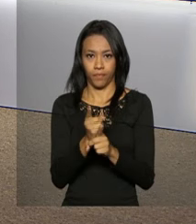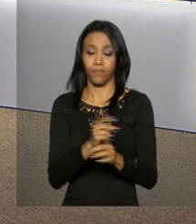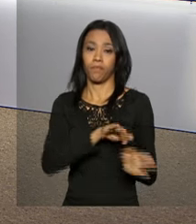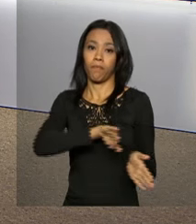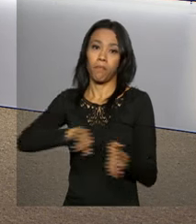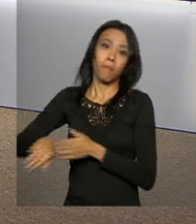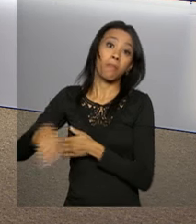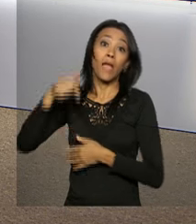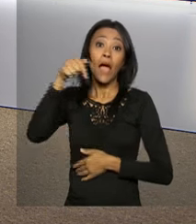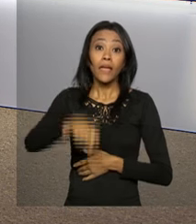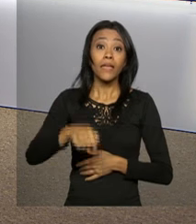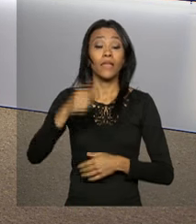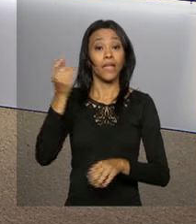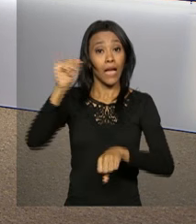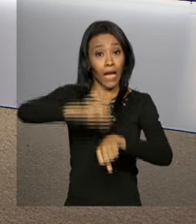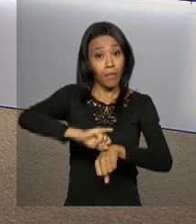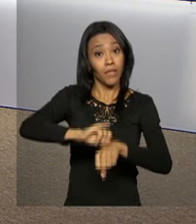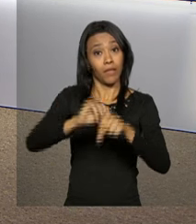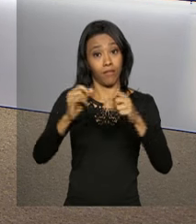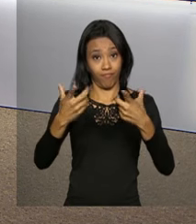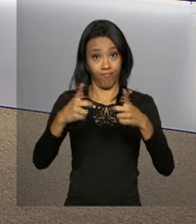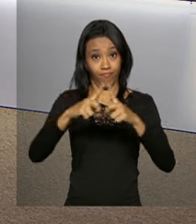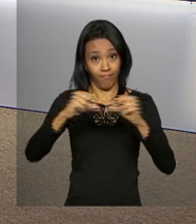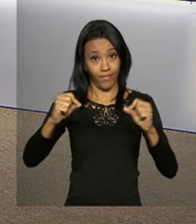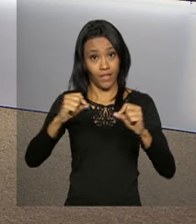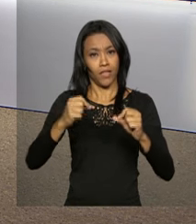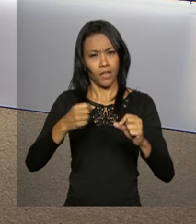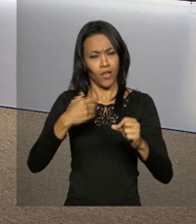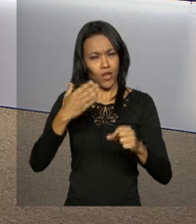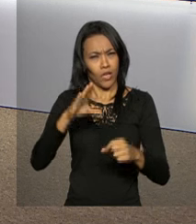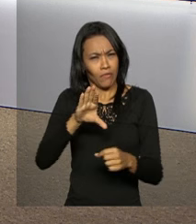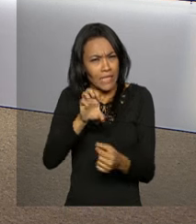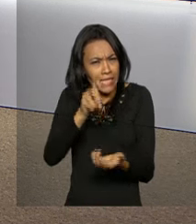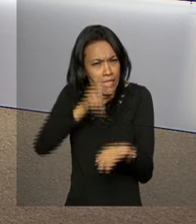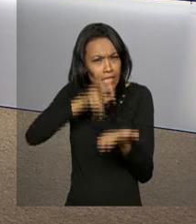aqui na capital federal começaram cedo. A repórter Thaisa Dias